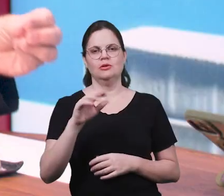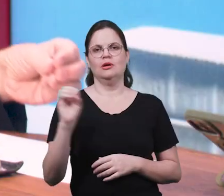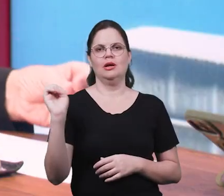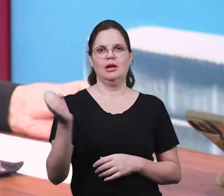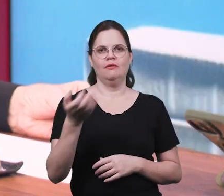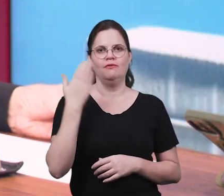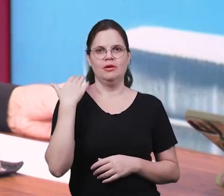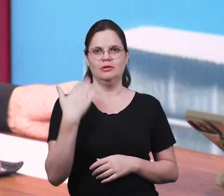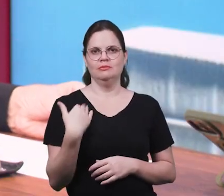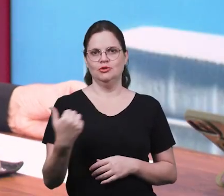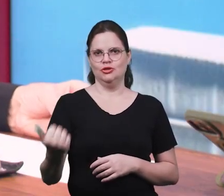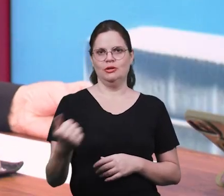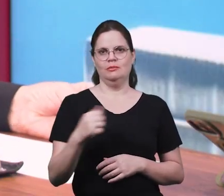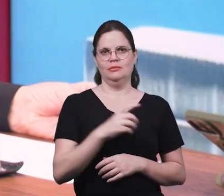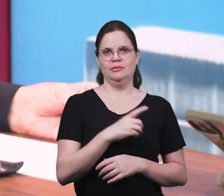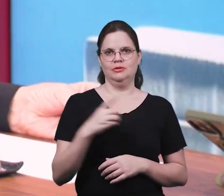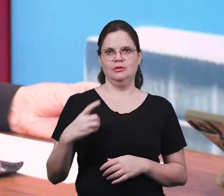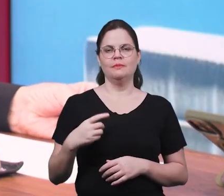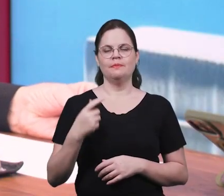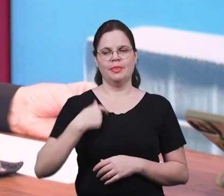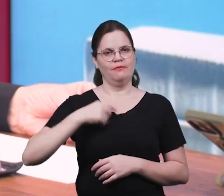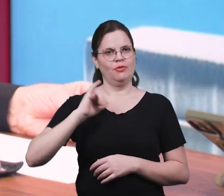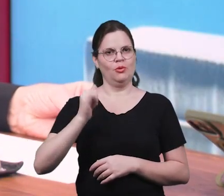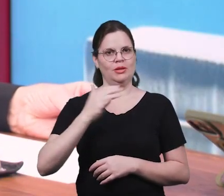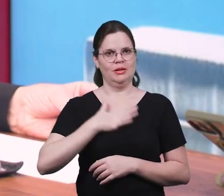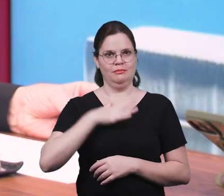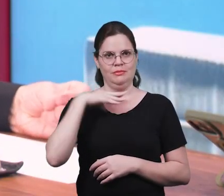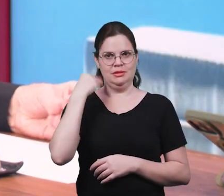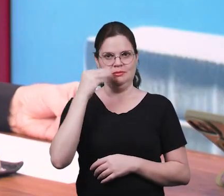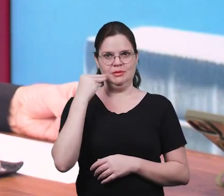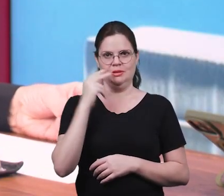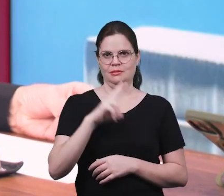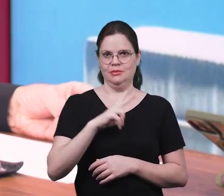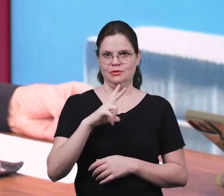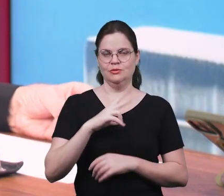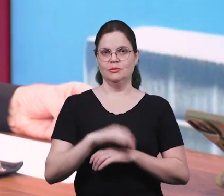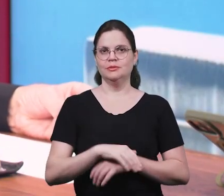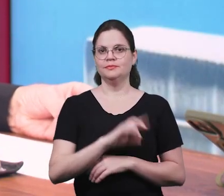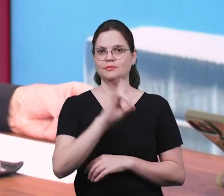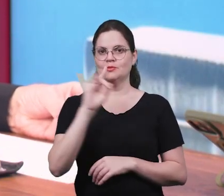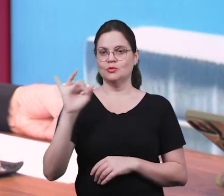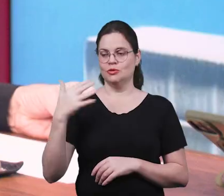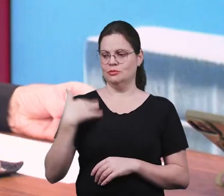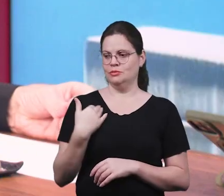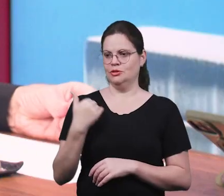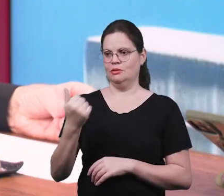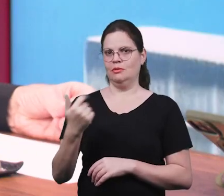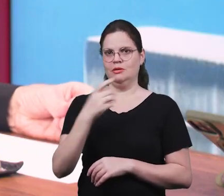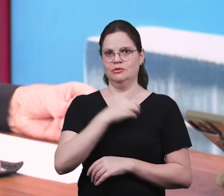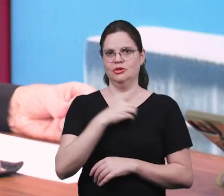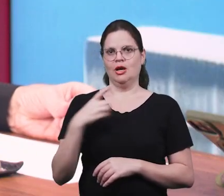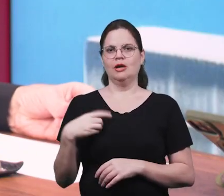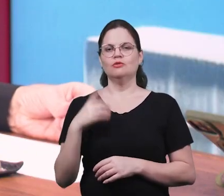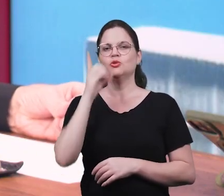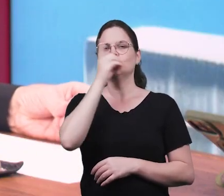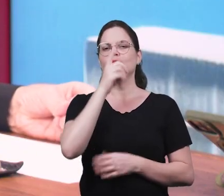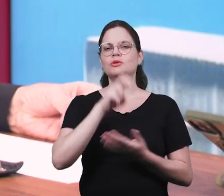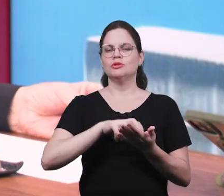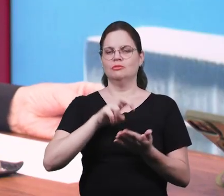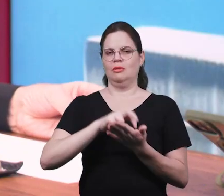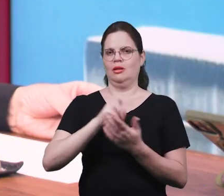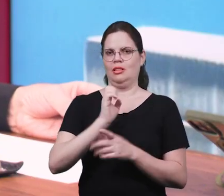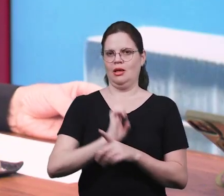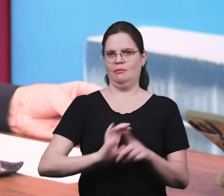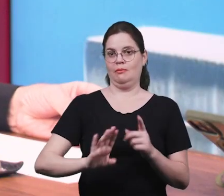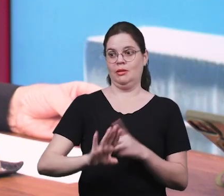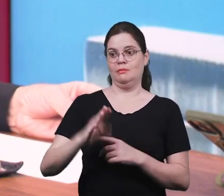estivesse ali levantando. Eu vou contar uma experiência particular. O dia que eu fui chamado para assumir o diaconato, foi um domingo de manhã, na escola